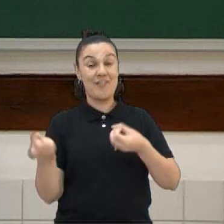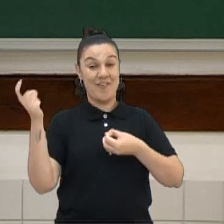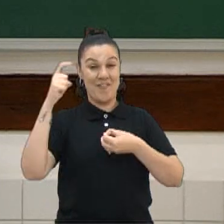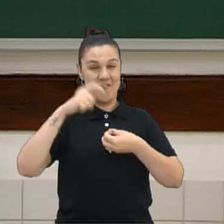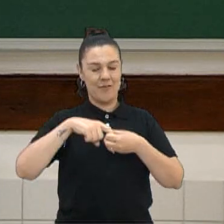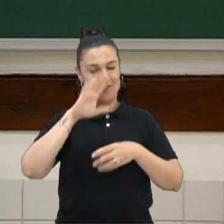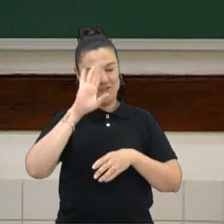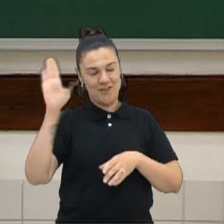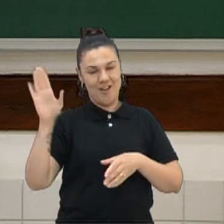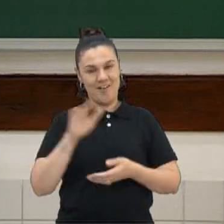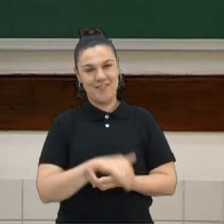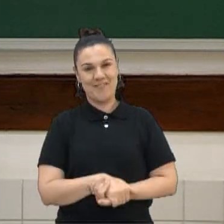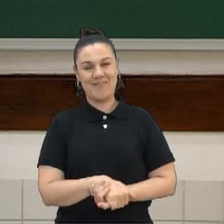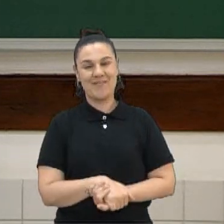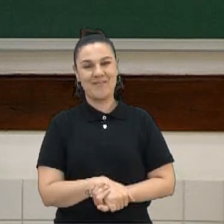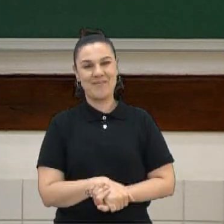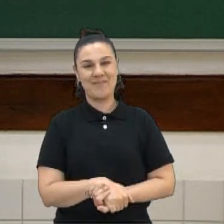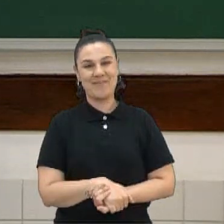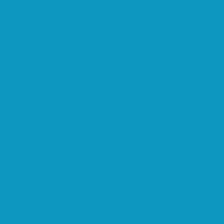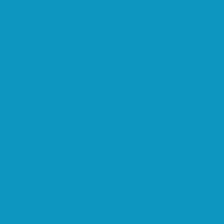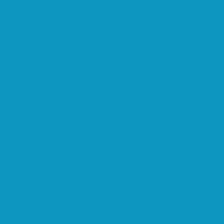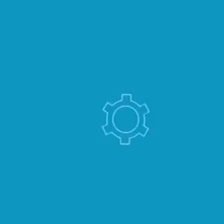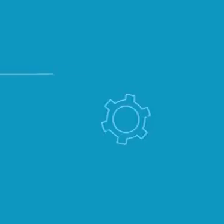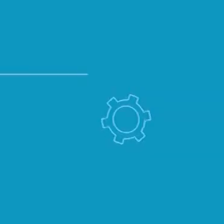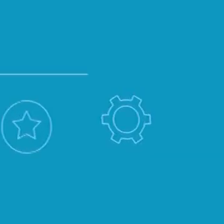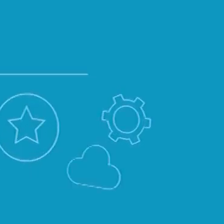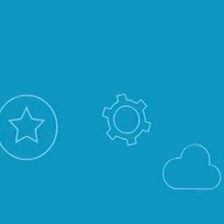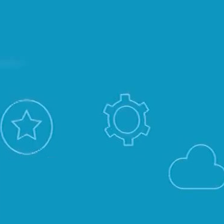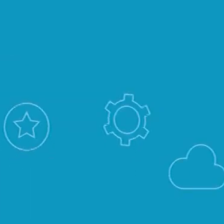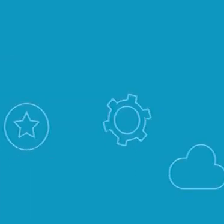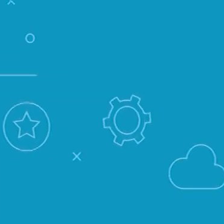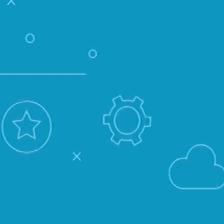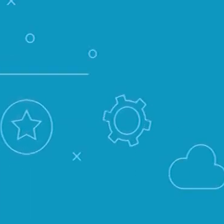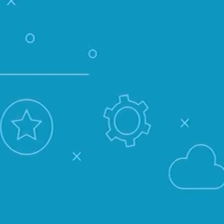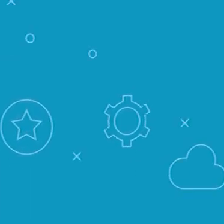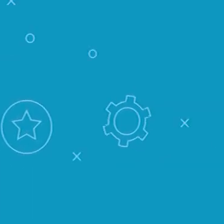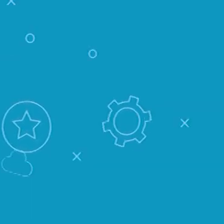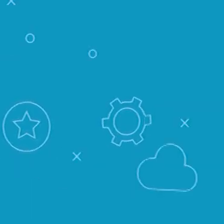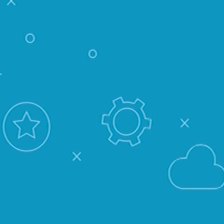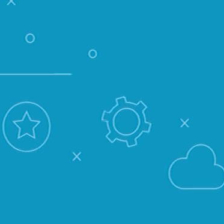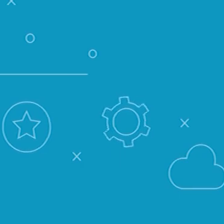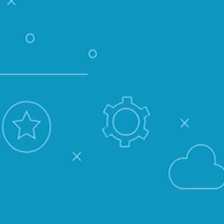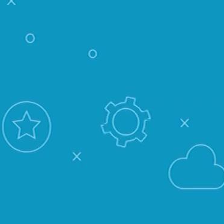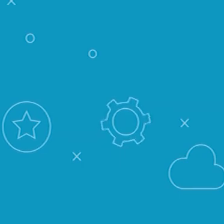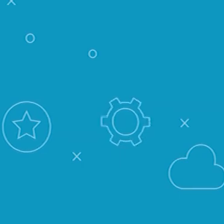vemos na próxima aula. Tchau, pessoal!